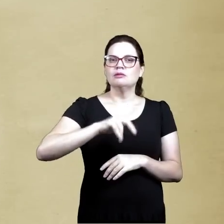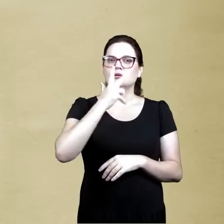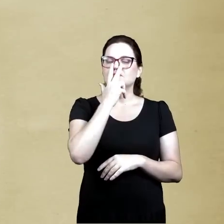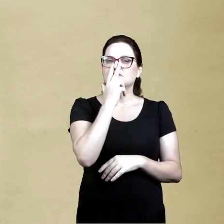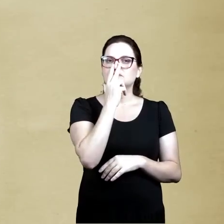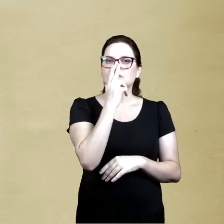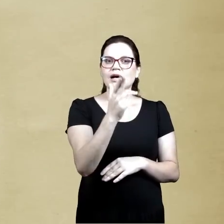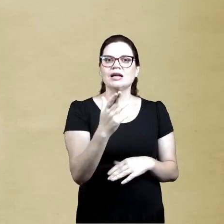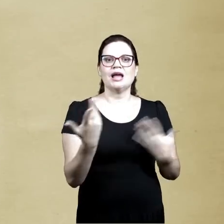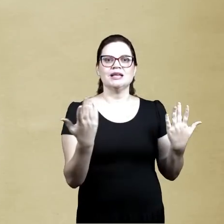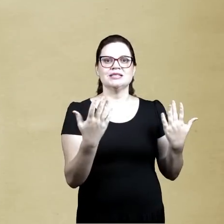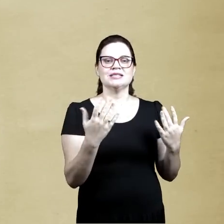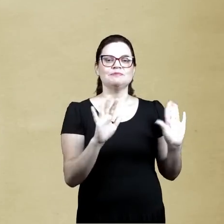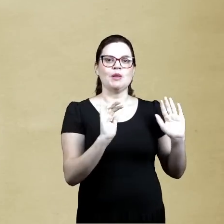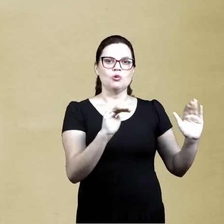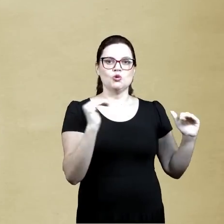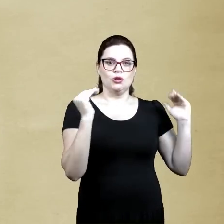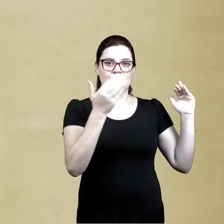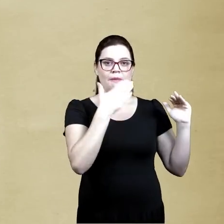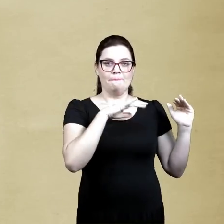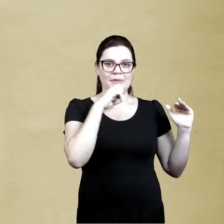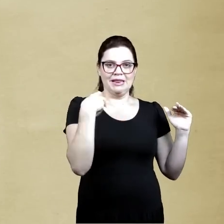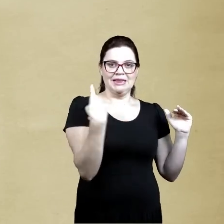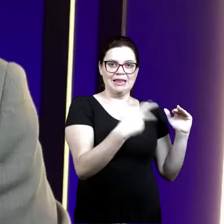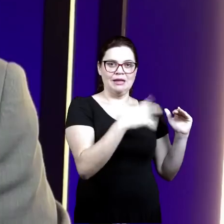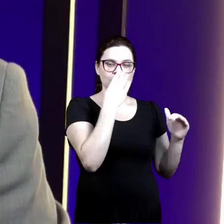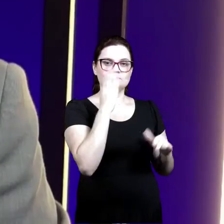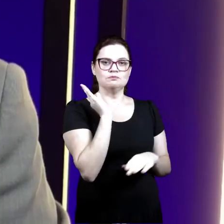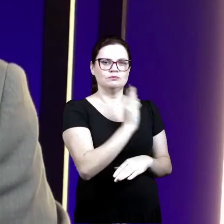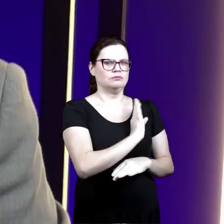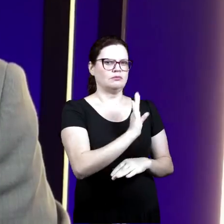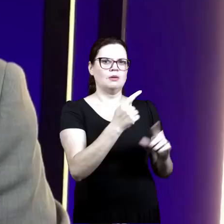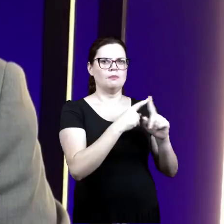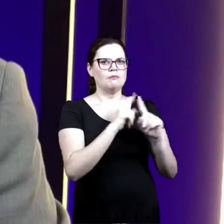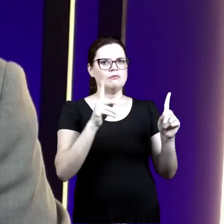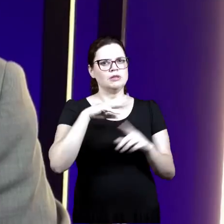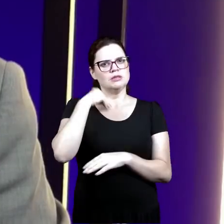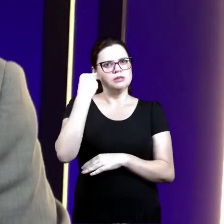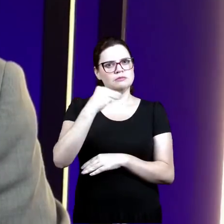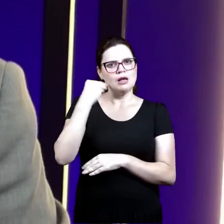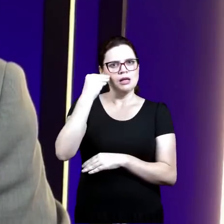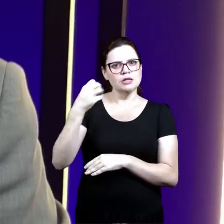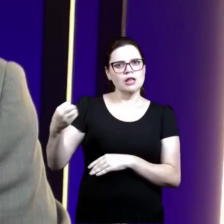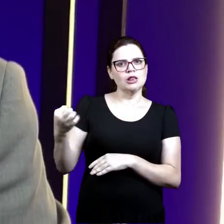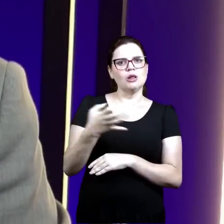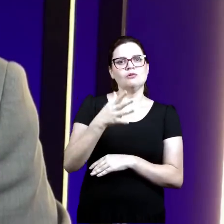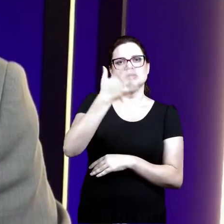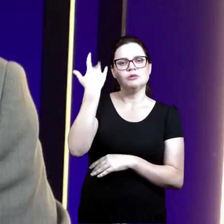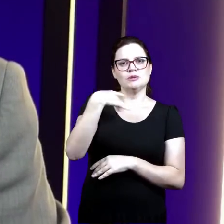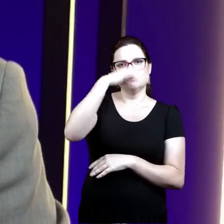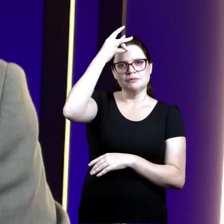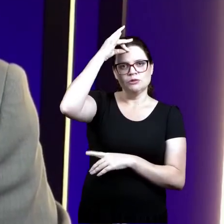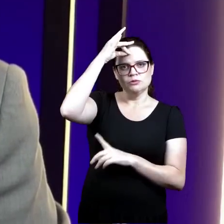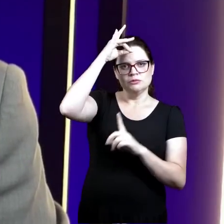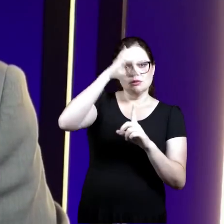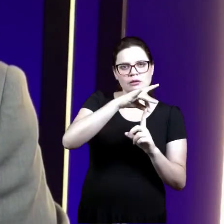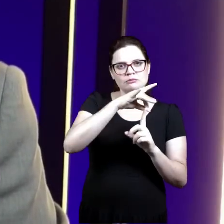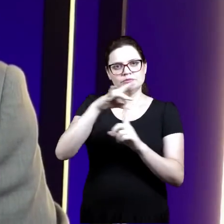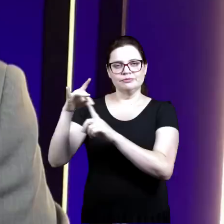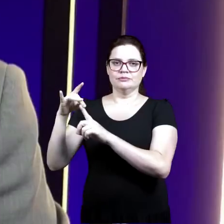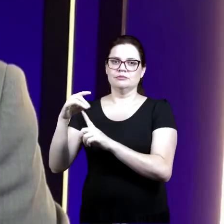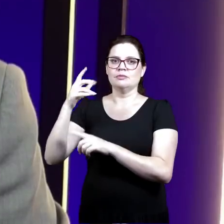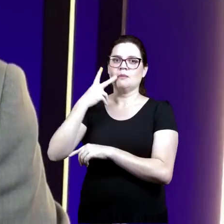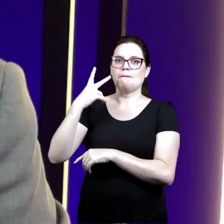se desvinculando da autoridade do pai dele, né? Mas é uma experiência nova de ser agora conduzido agora não por um pai desta vida,